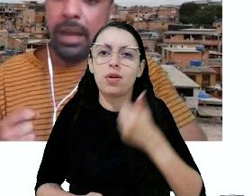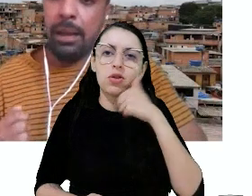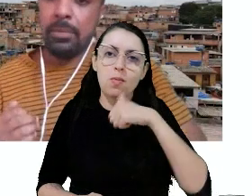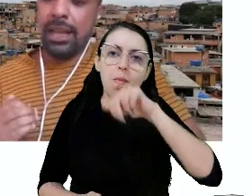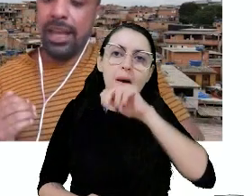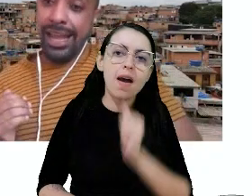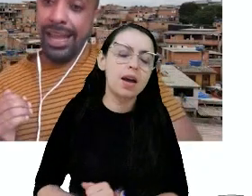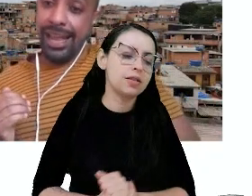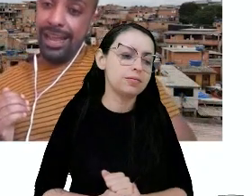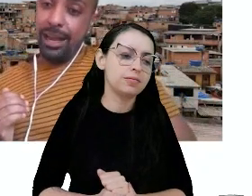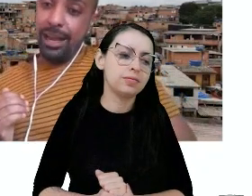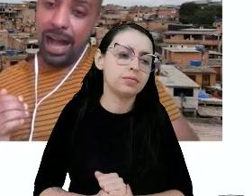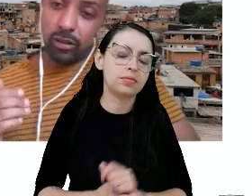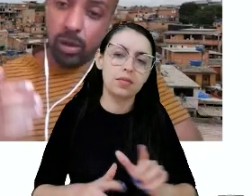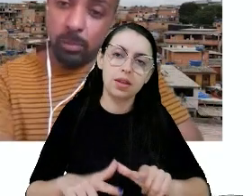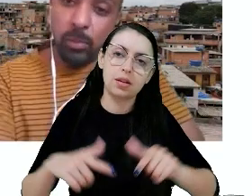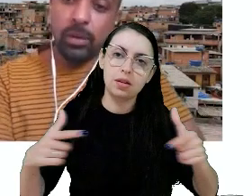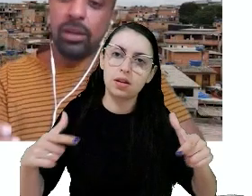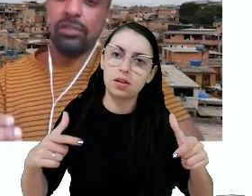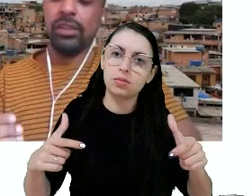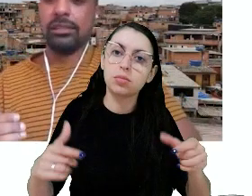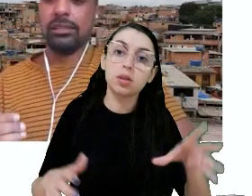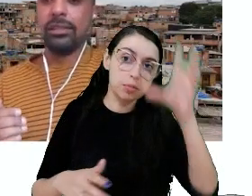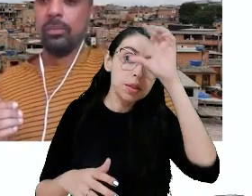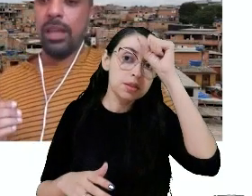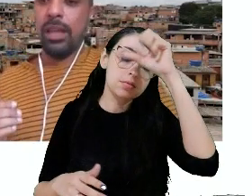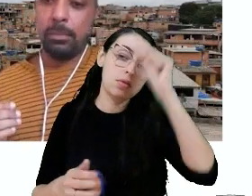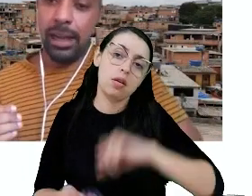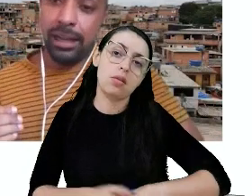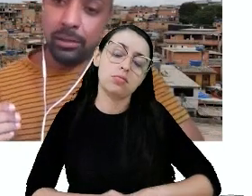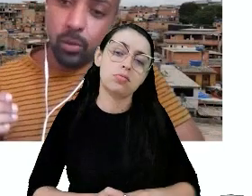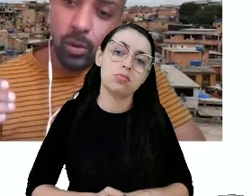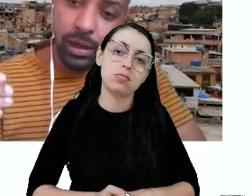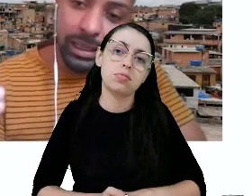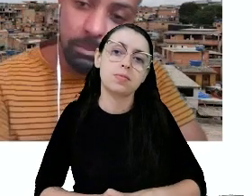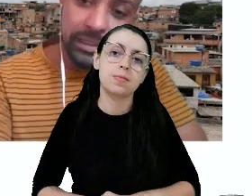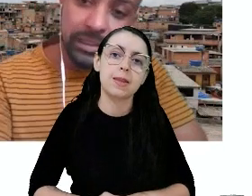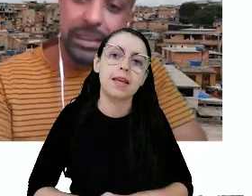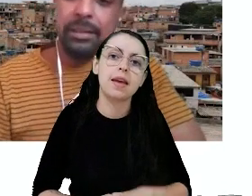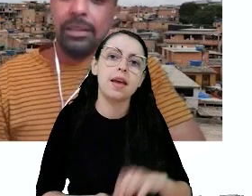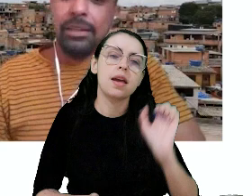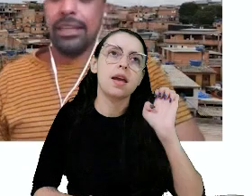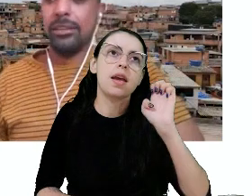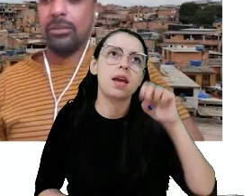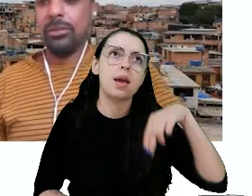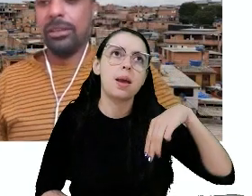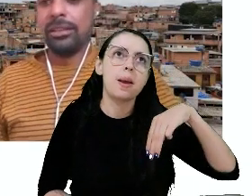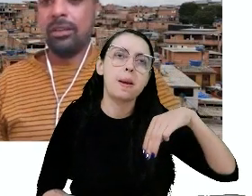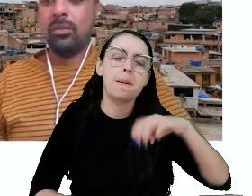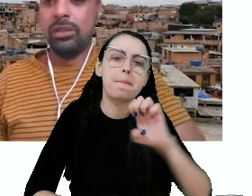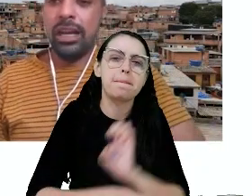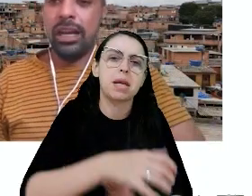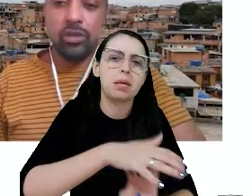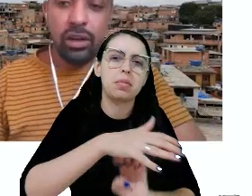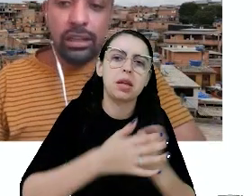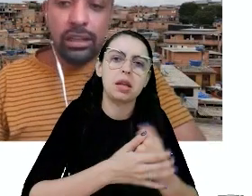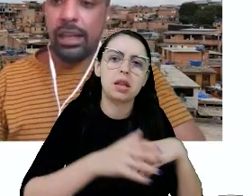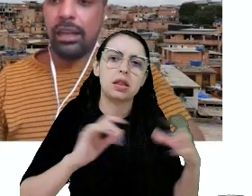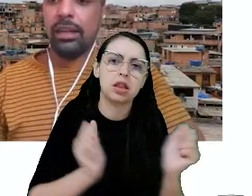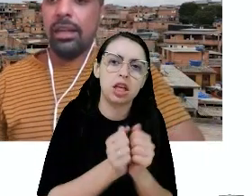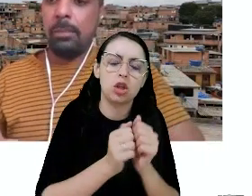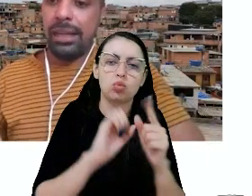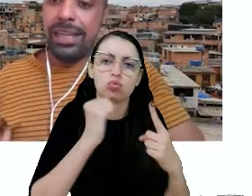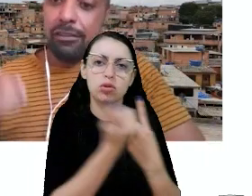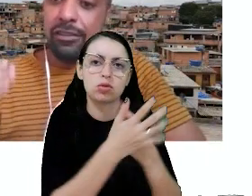mãe para a sua própria qualificação, para empreender dentro da comunidade ou